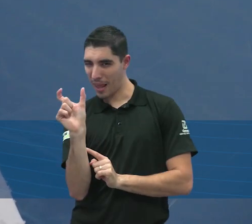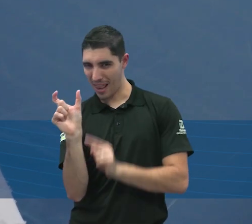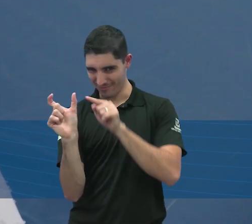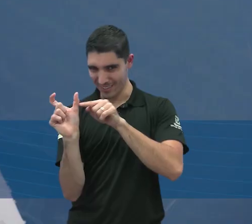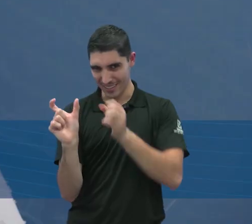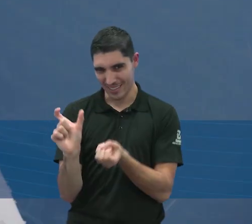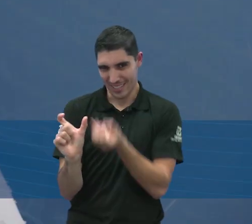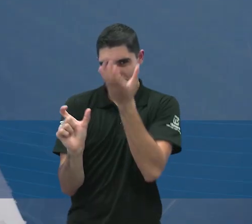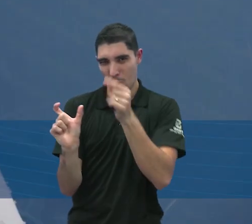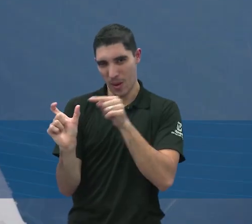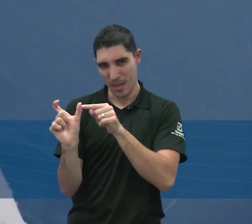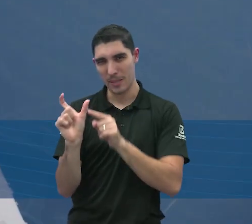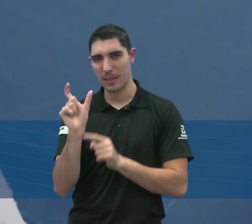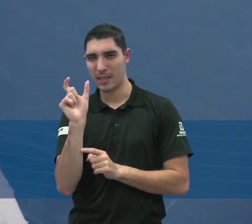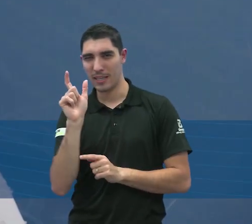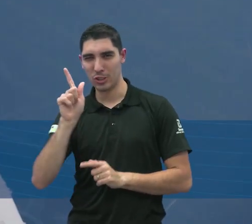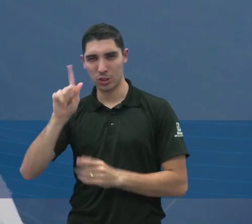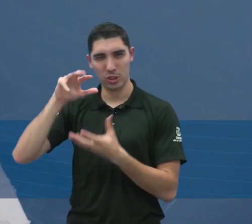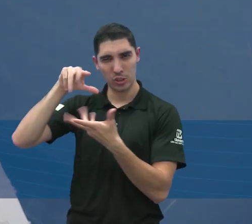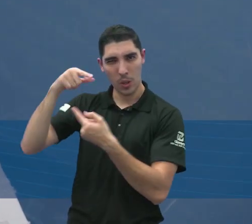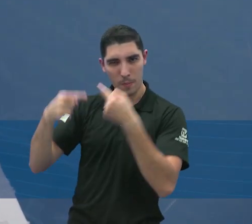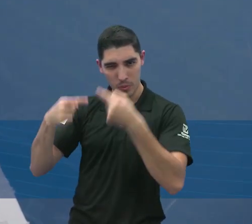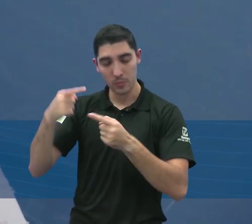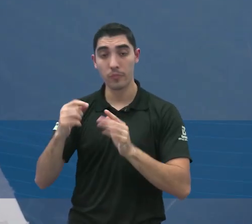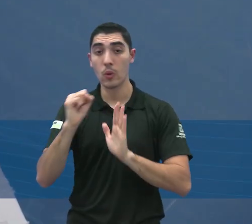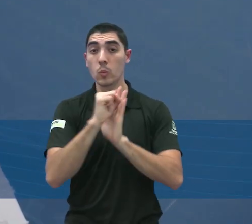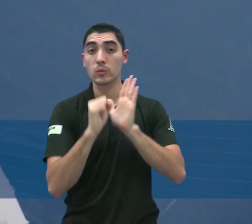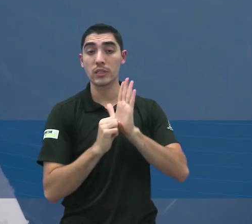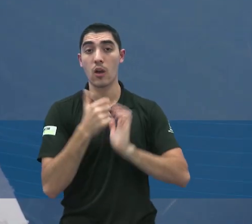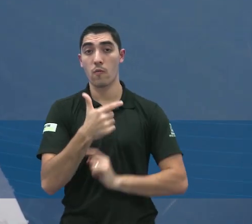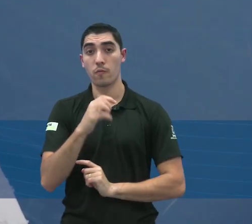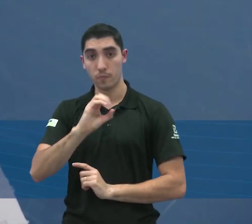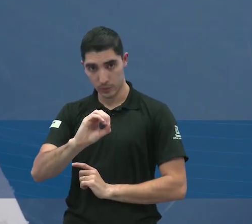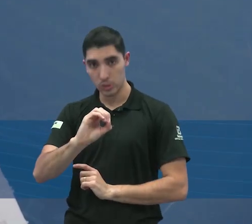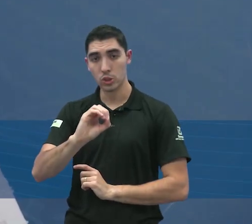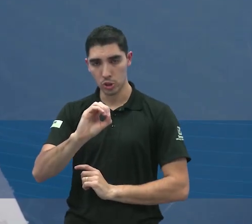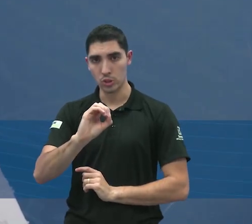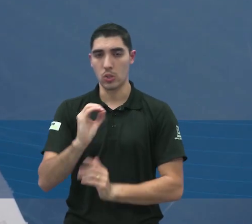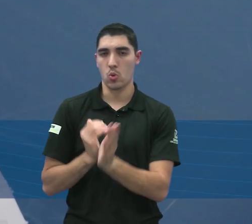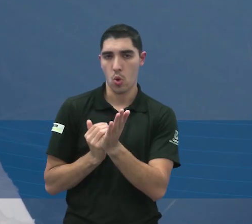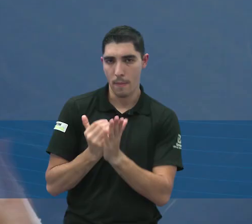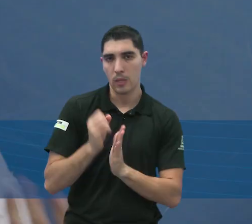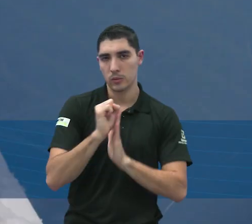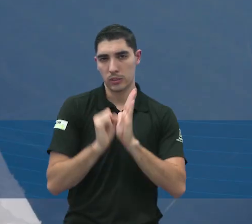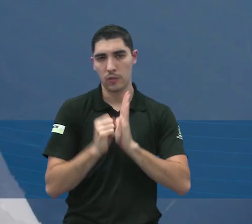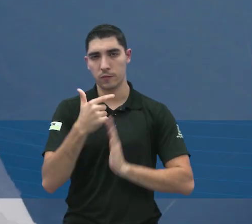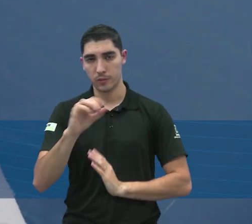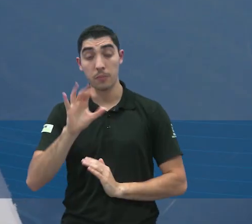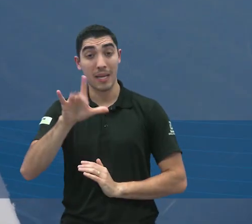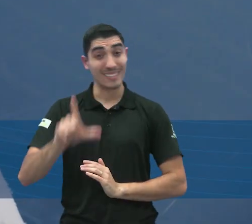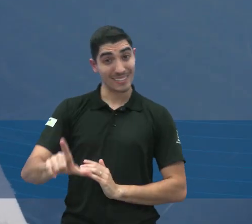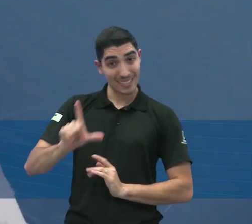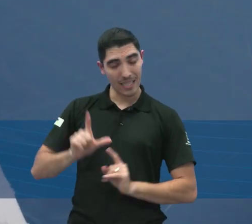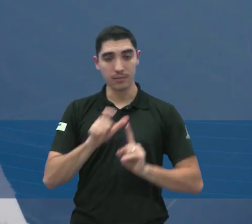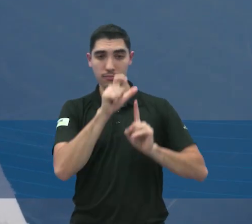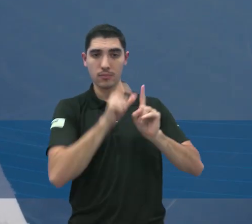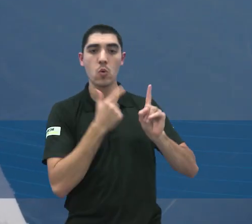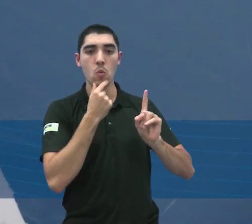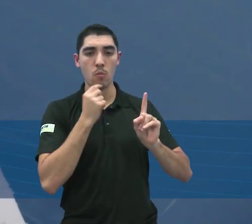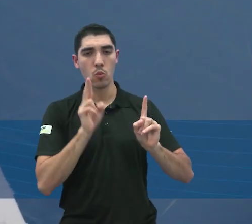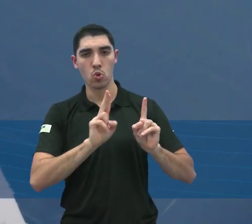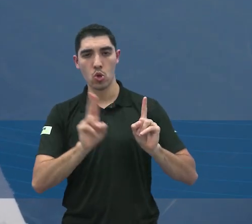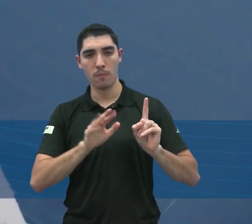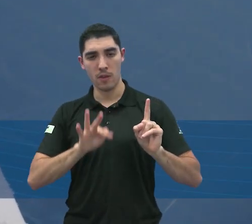deu, a criação se deu no século XX, no início do século XX, mas anterior a isso, né, um